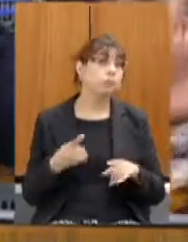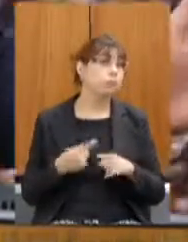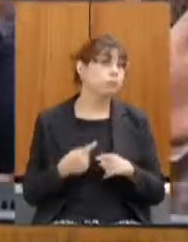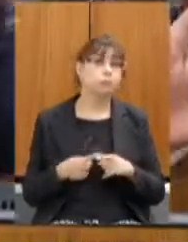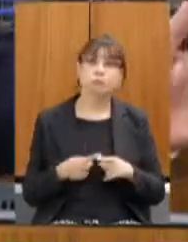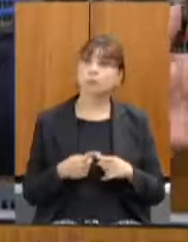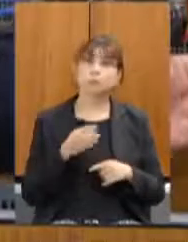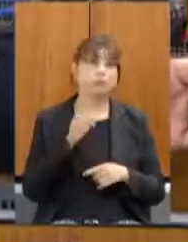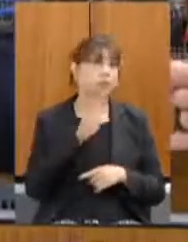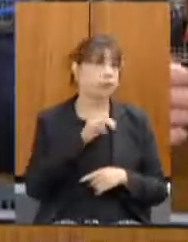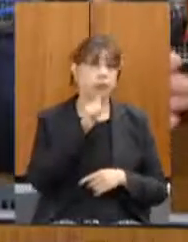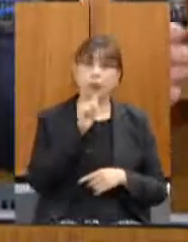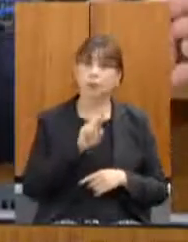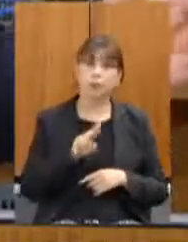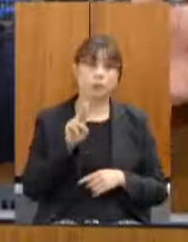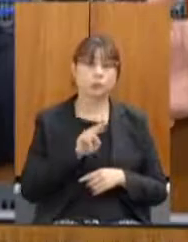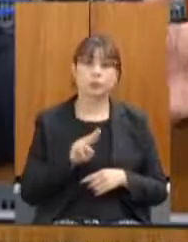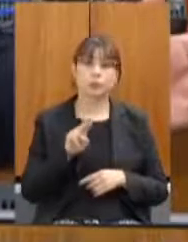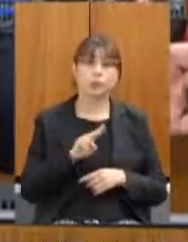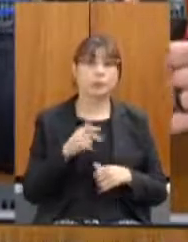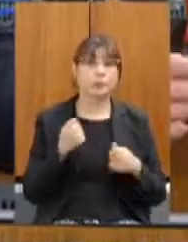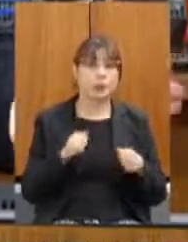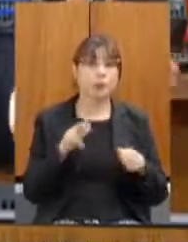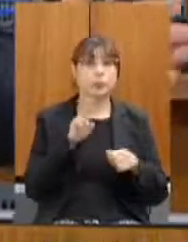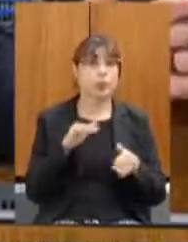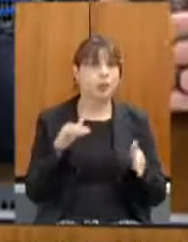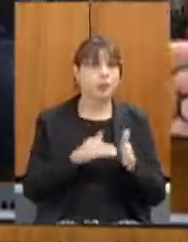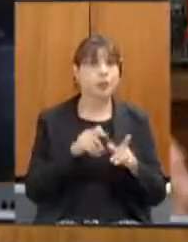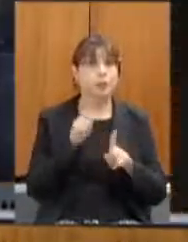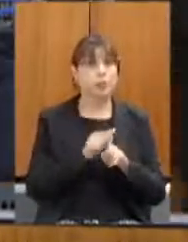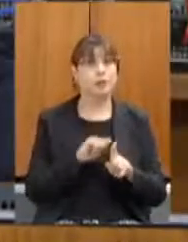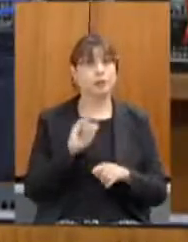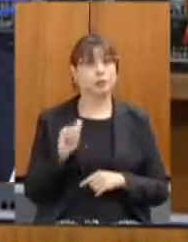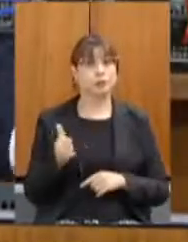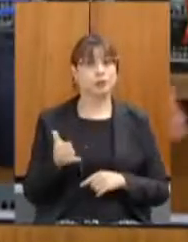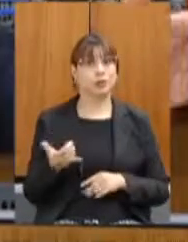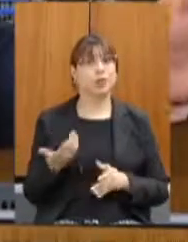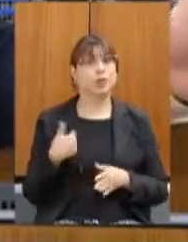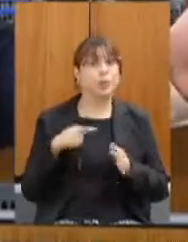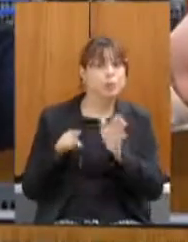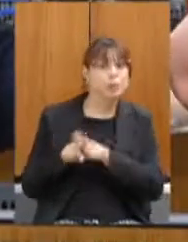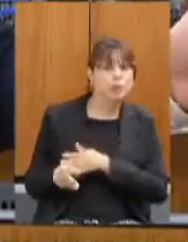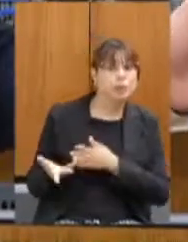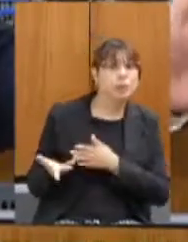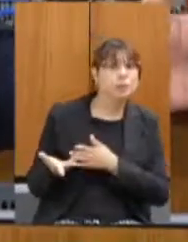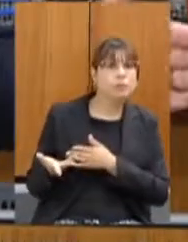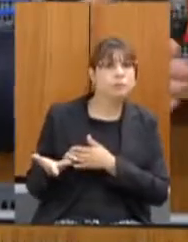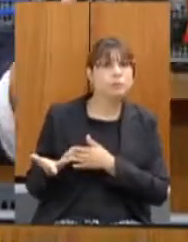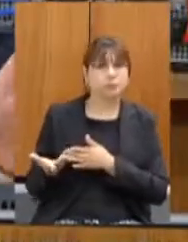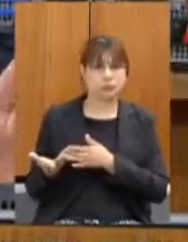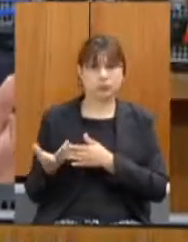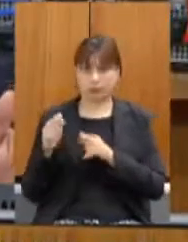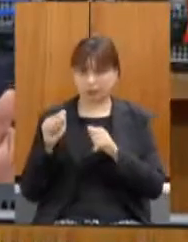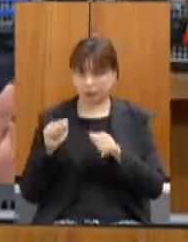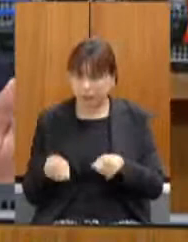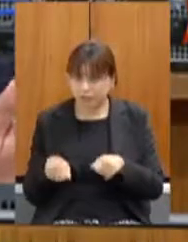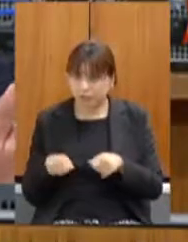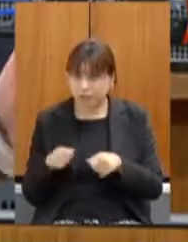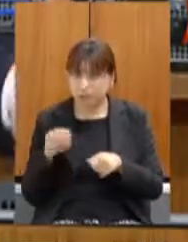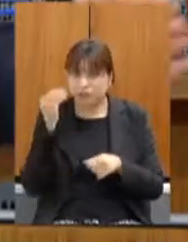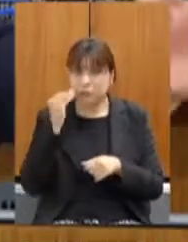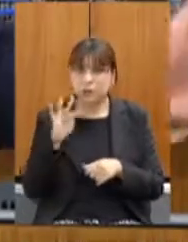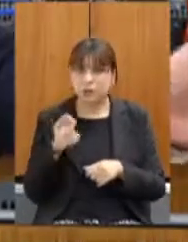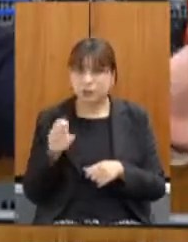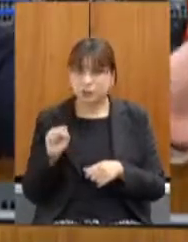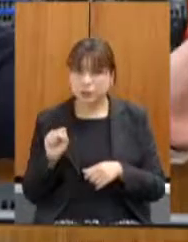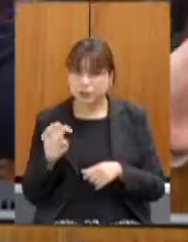utilizados até janeiro então a pergunta que eu faço Doutor se há possibilidade de se esteja serem trazidos do